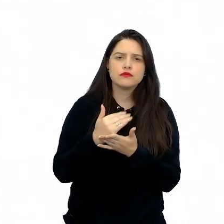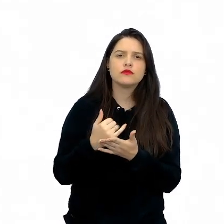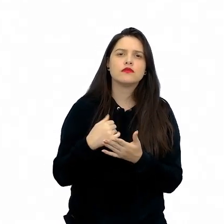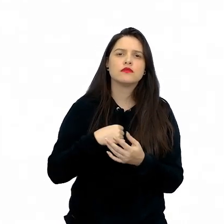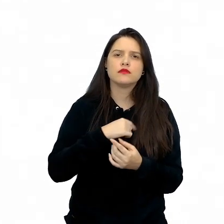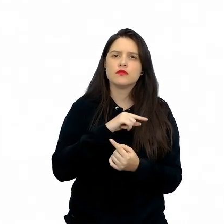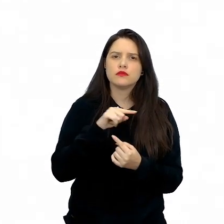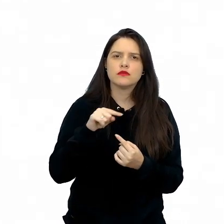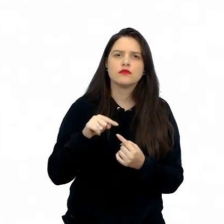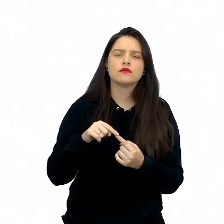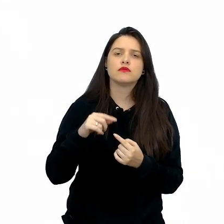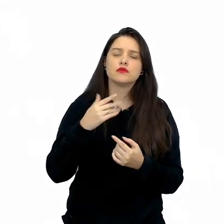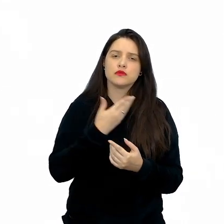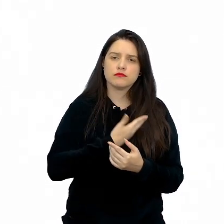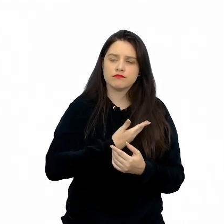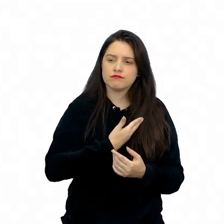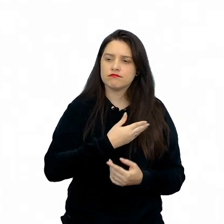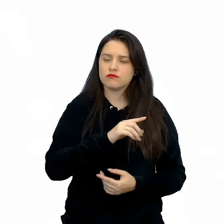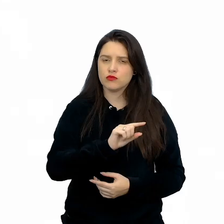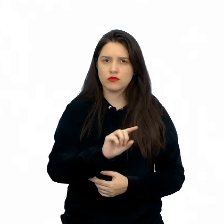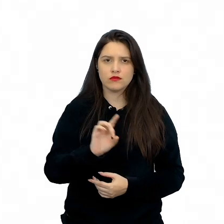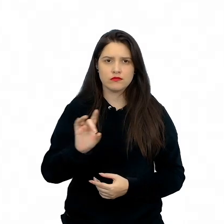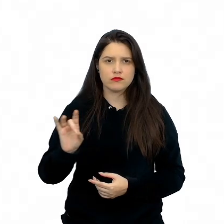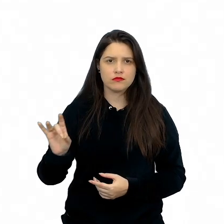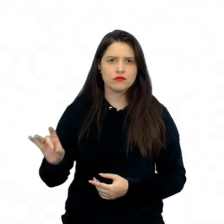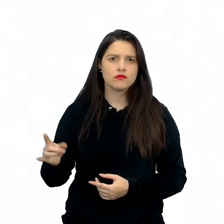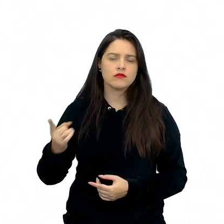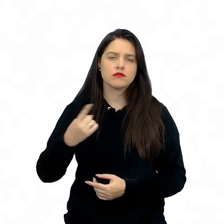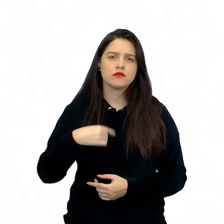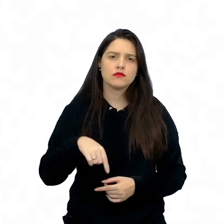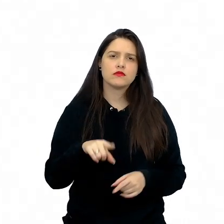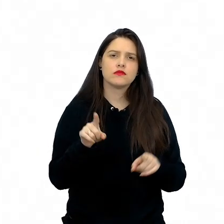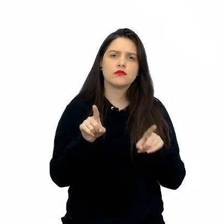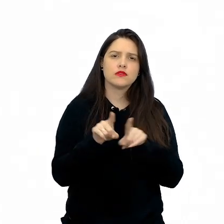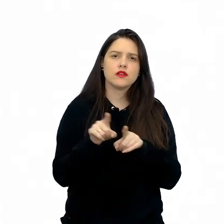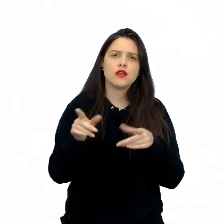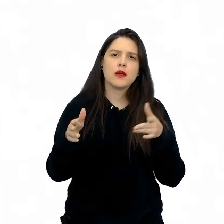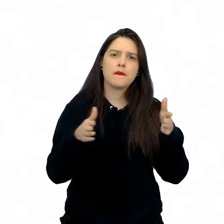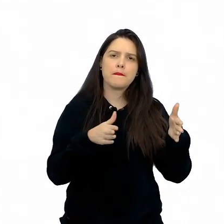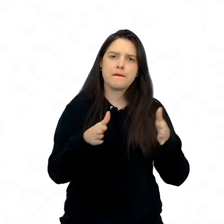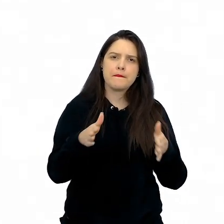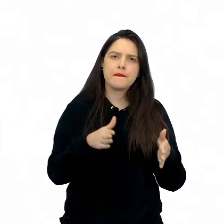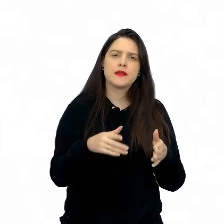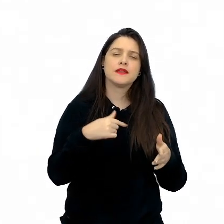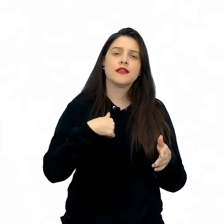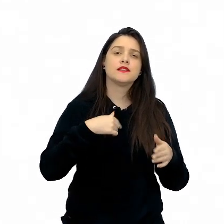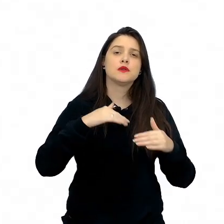enviou para o nosso colega, e discute com pares que estão ali presentes no